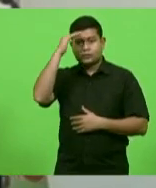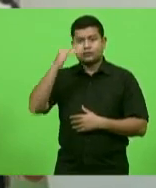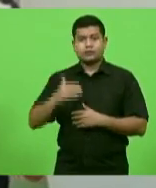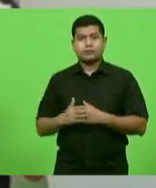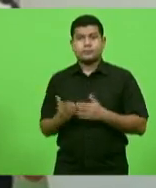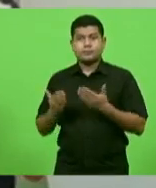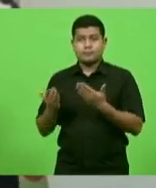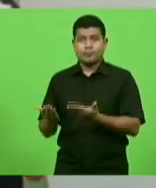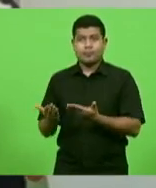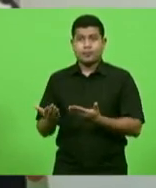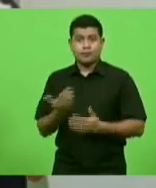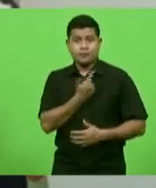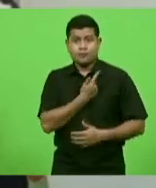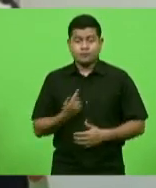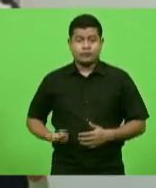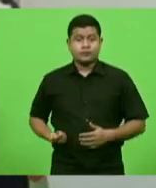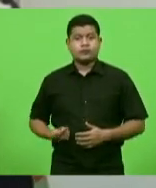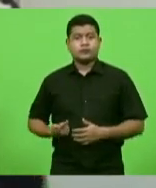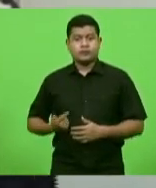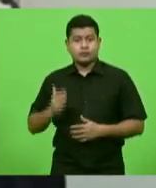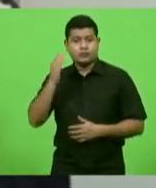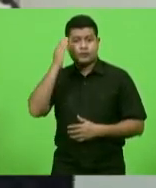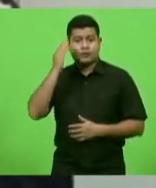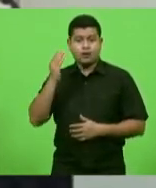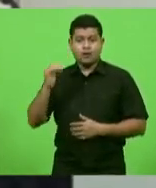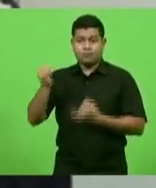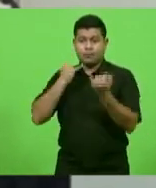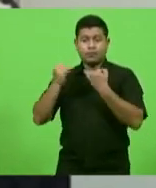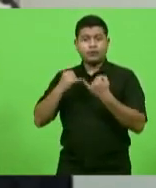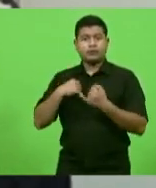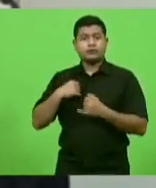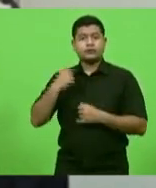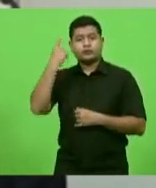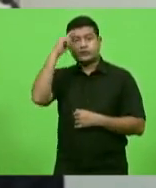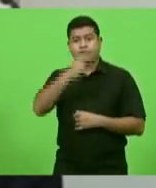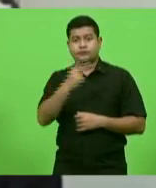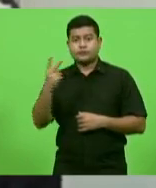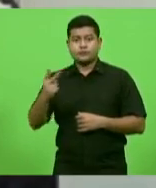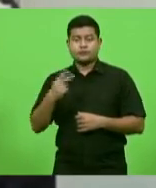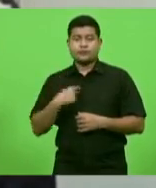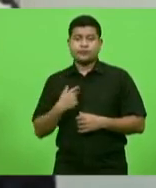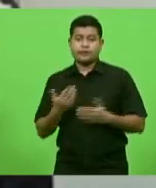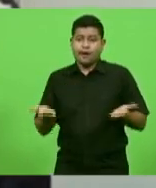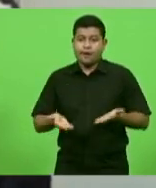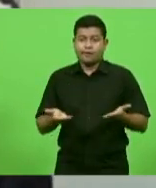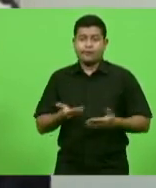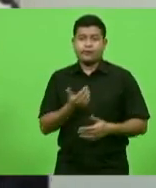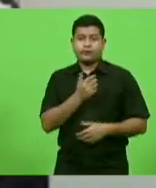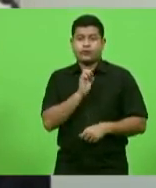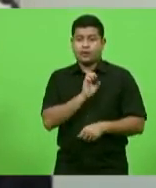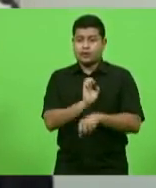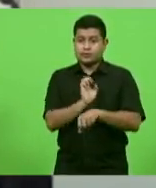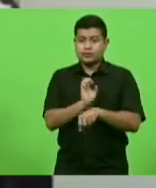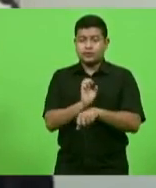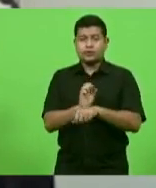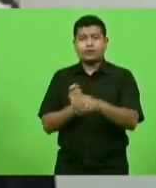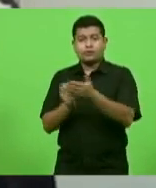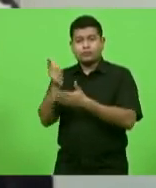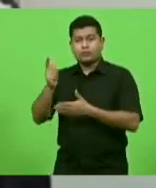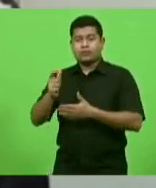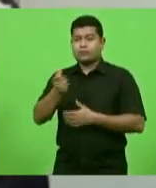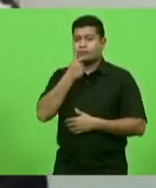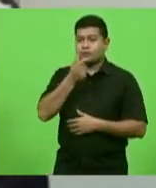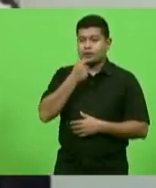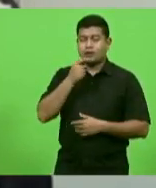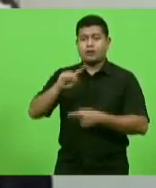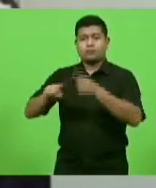governador tomou no dia vinte e dois agora que o estado estava comprando medicamentos equipamentos e